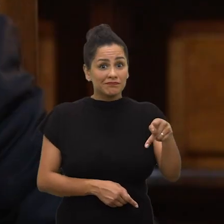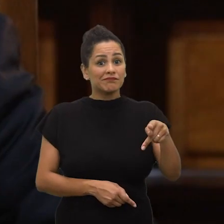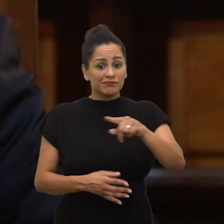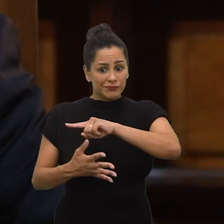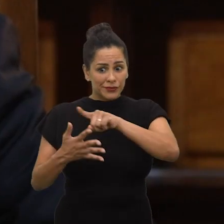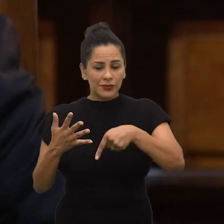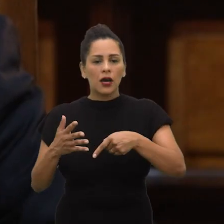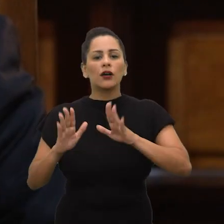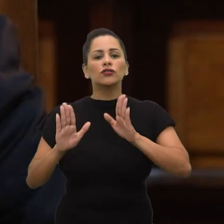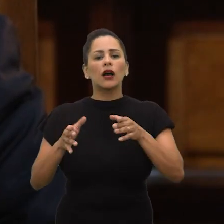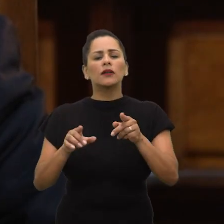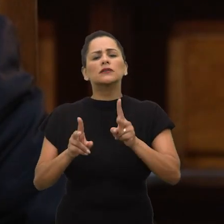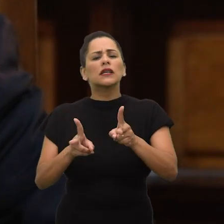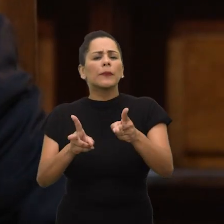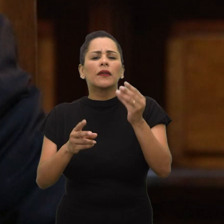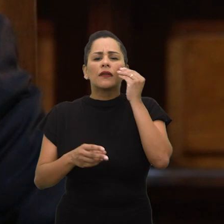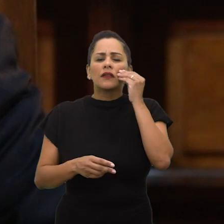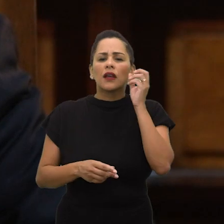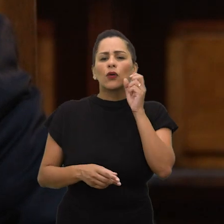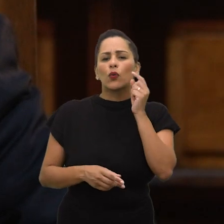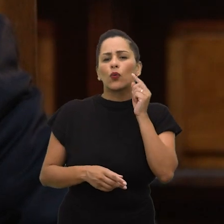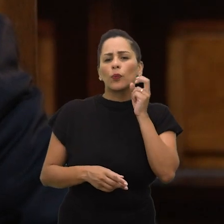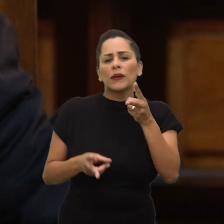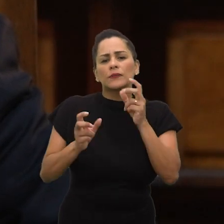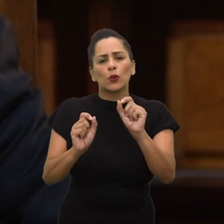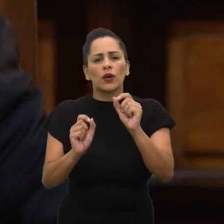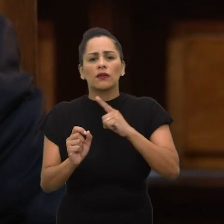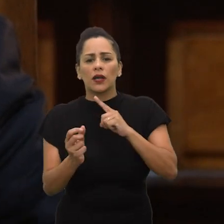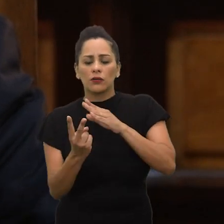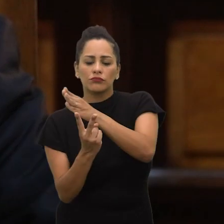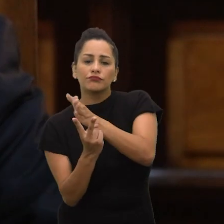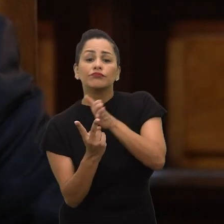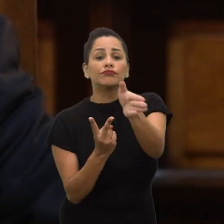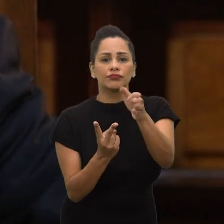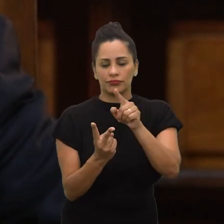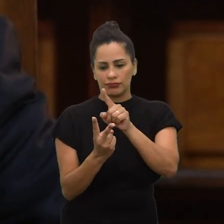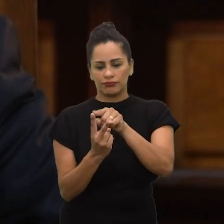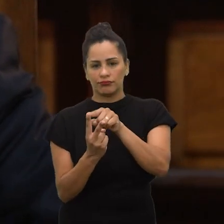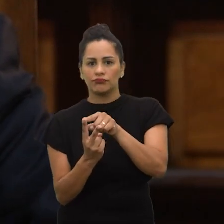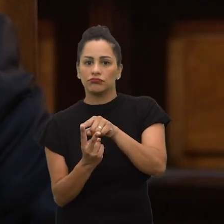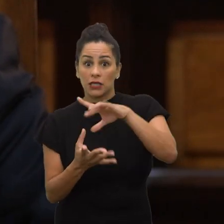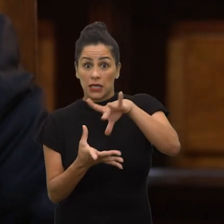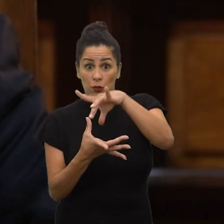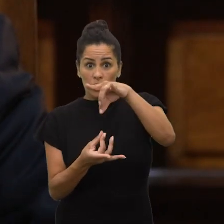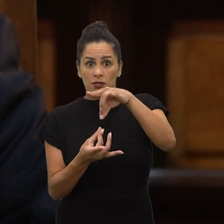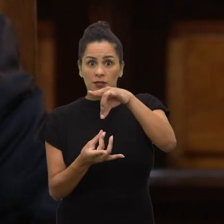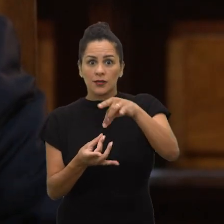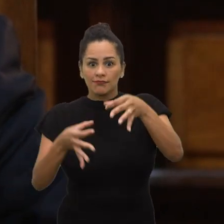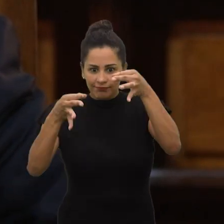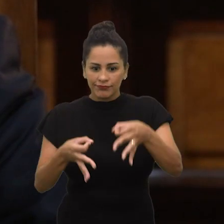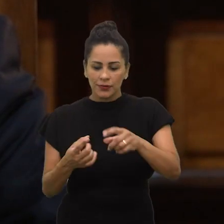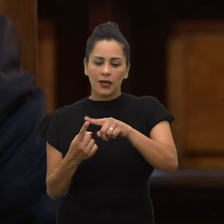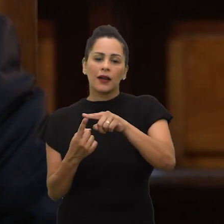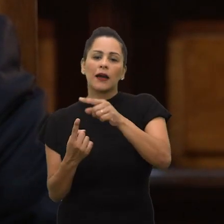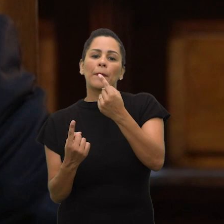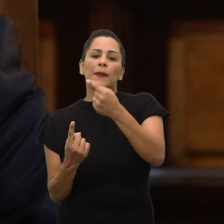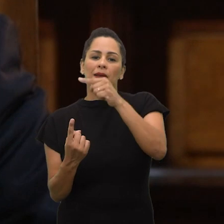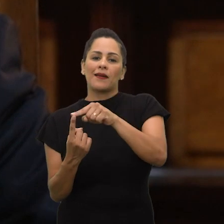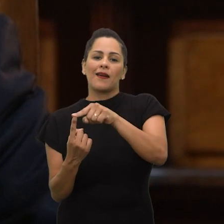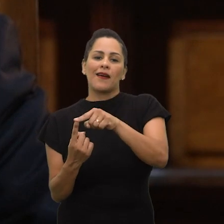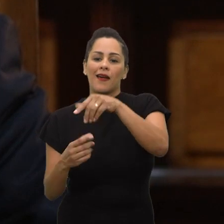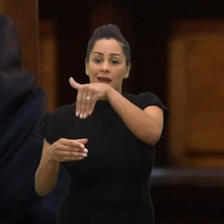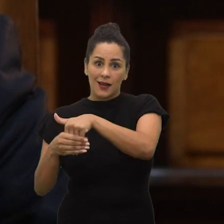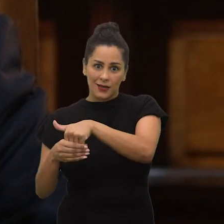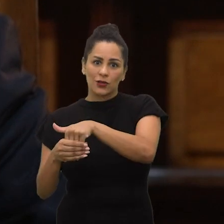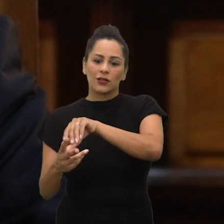temos dois caminhos para assegurar o estado democrático de direito o primeiro deles são as eleições o segundo são